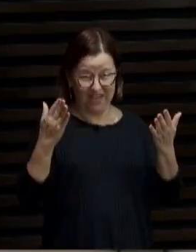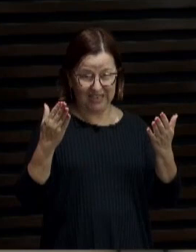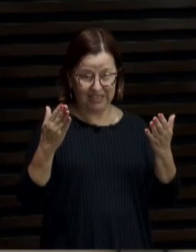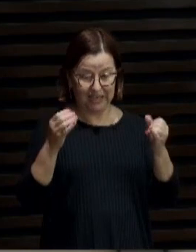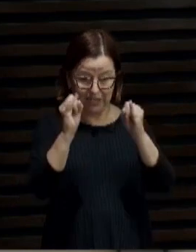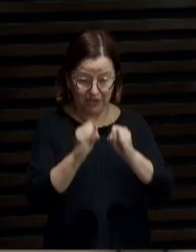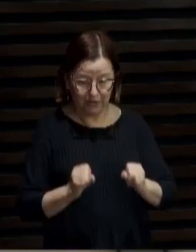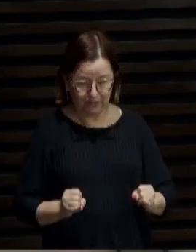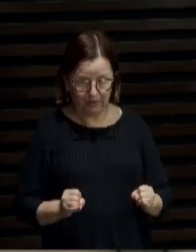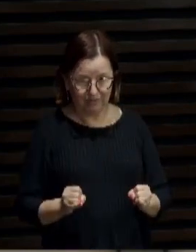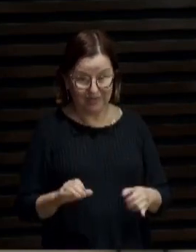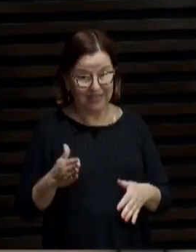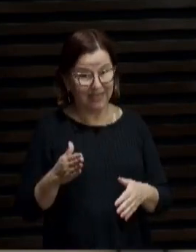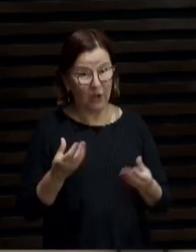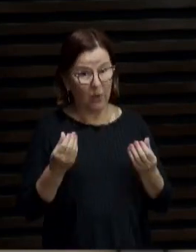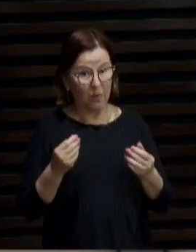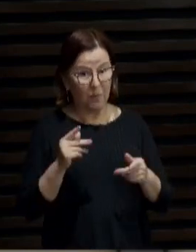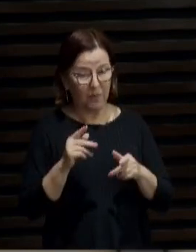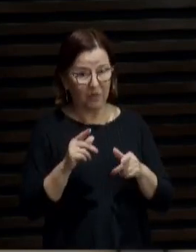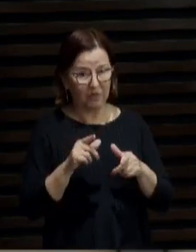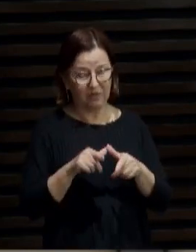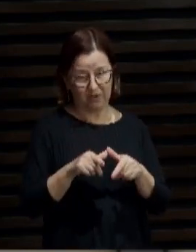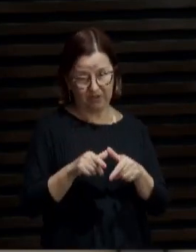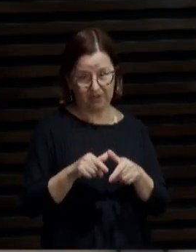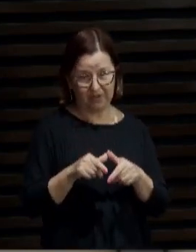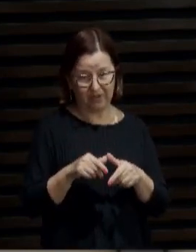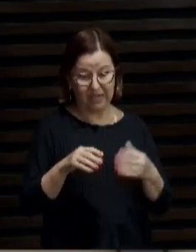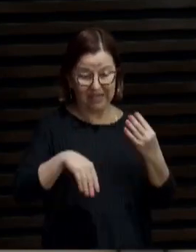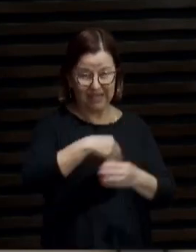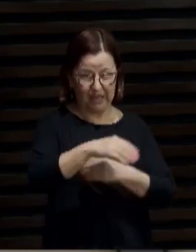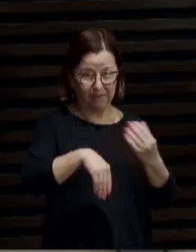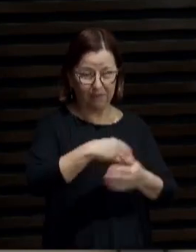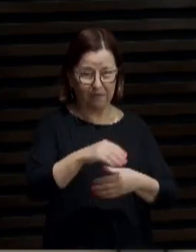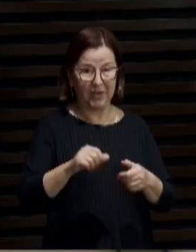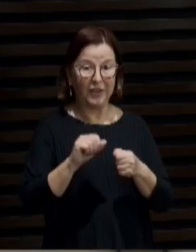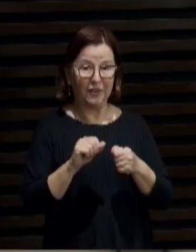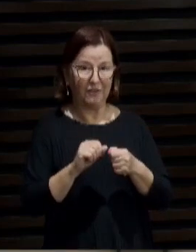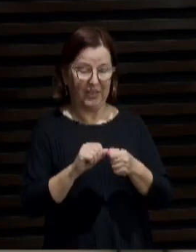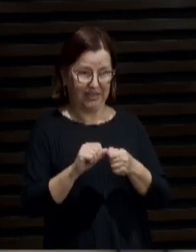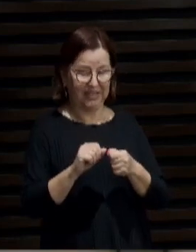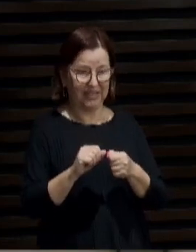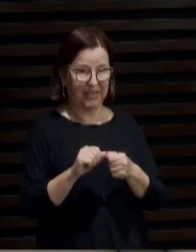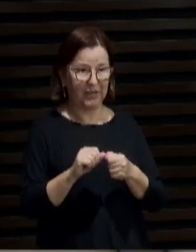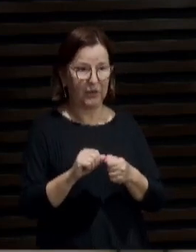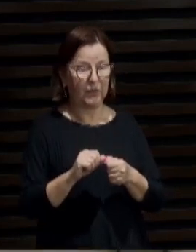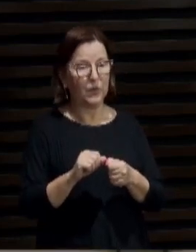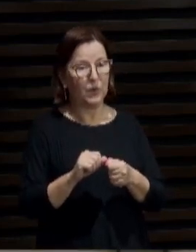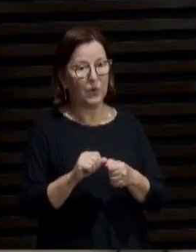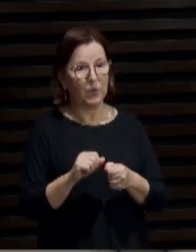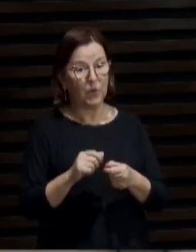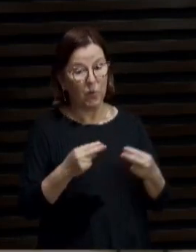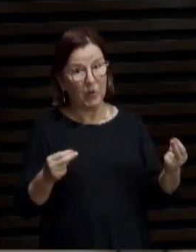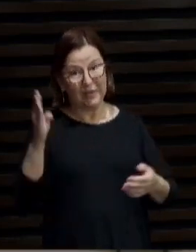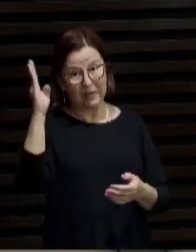festa, muitos israelitas se envolveram na idolatria e na imoralidade, fazendo o que era mal aos olhos de Deus. Deus então manda uma